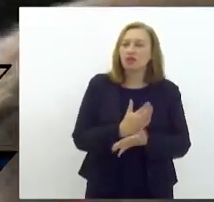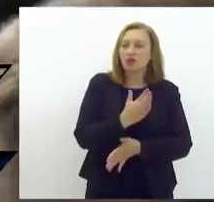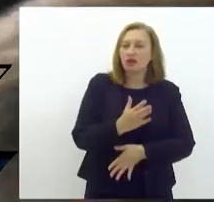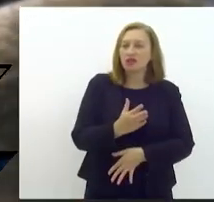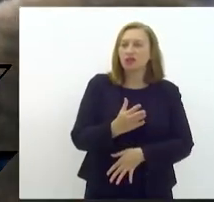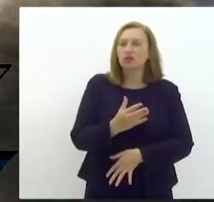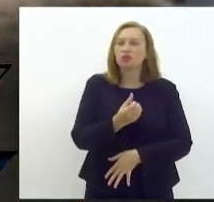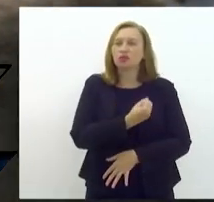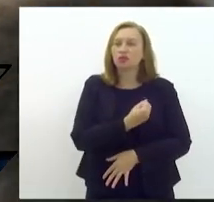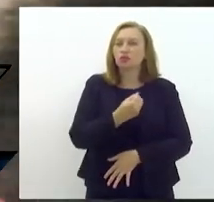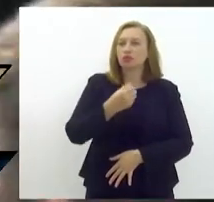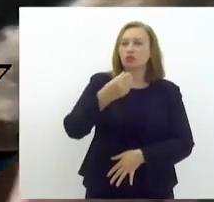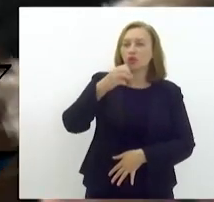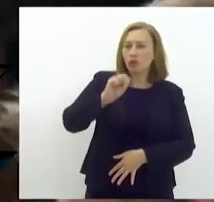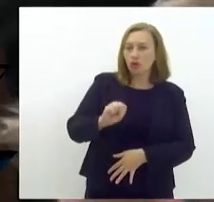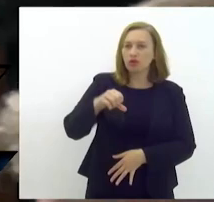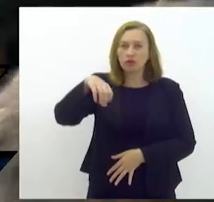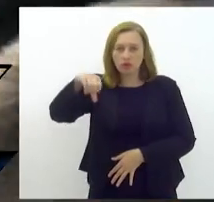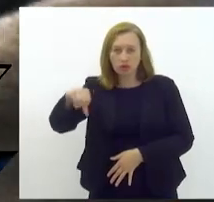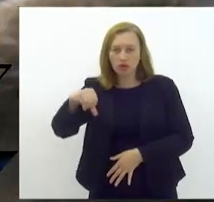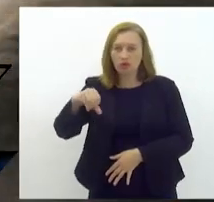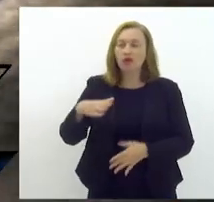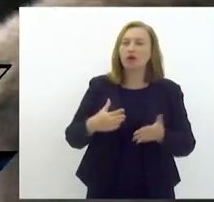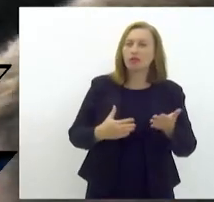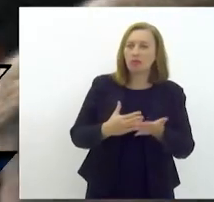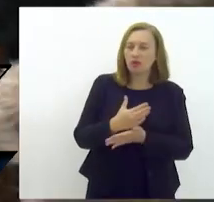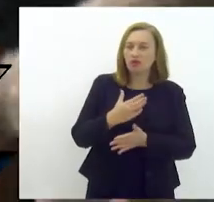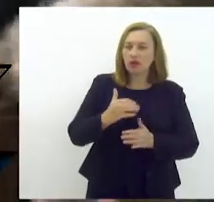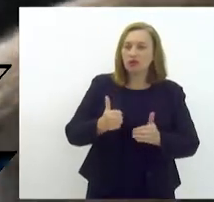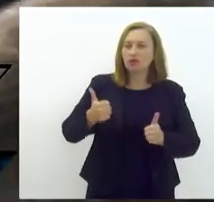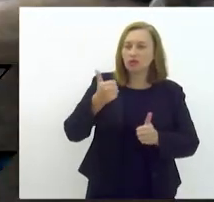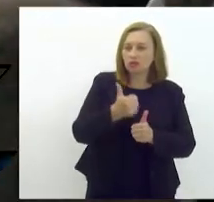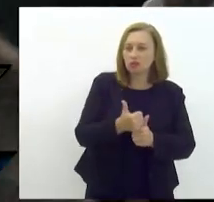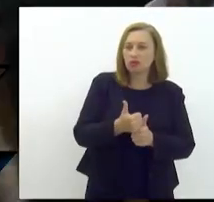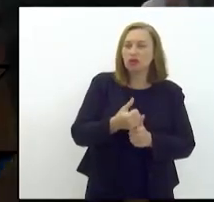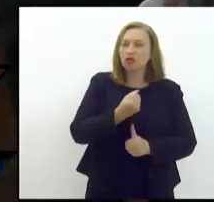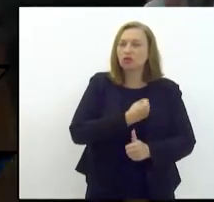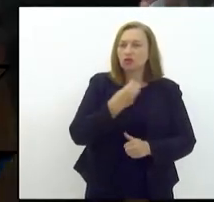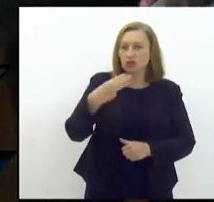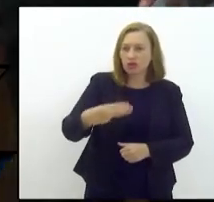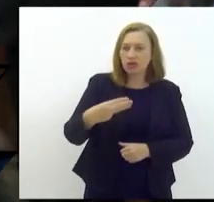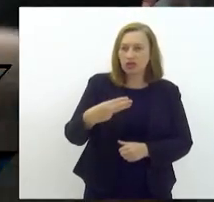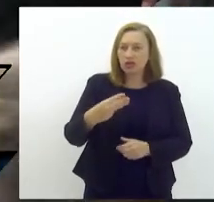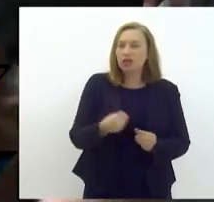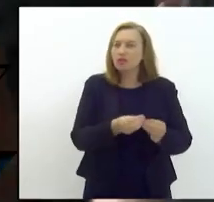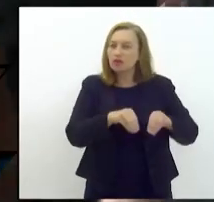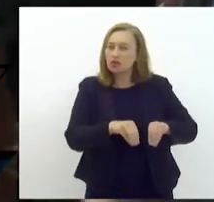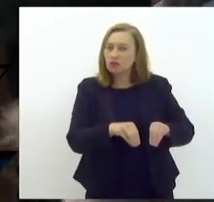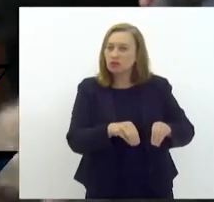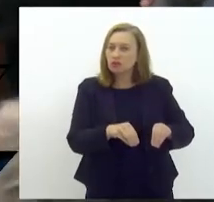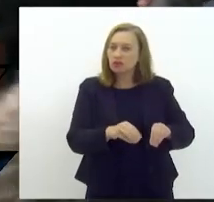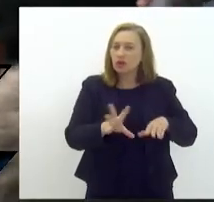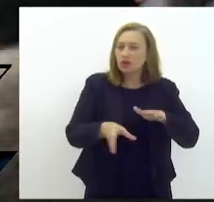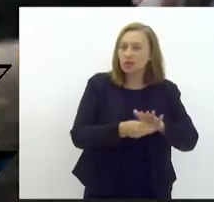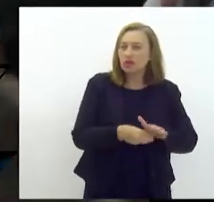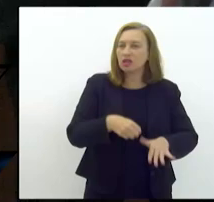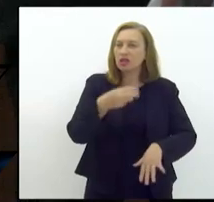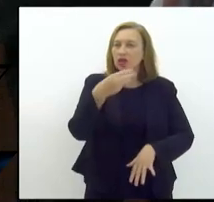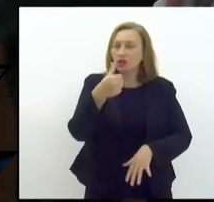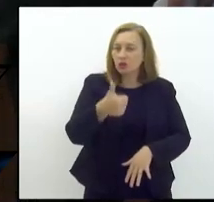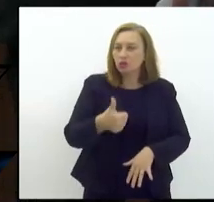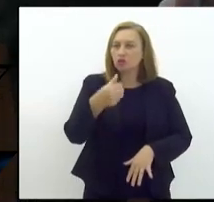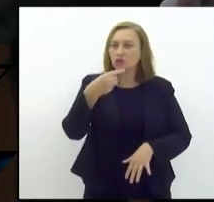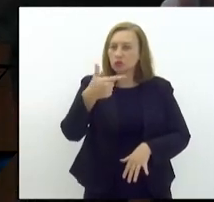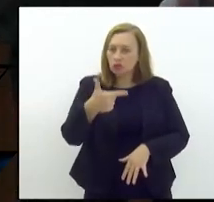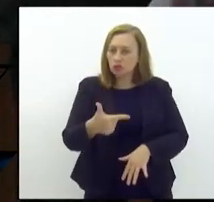números 8 e 9 favorável com submenda emenda número 3 prejudicadas as emendas número 1 2